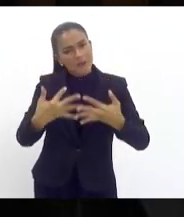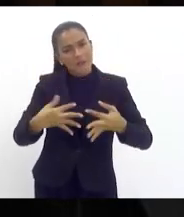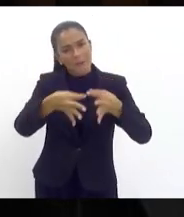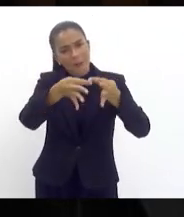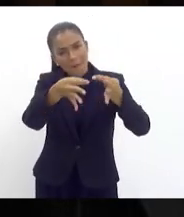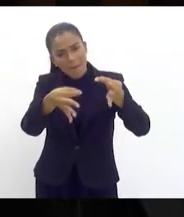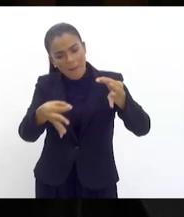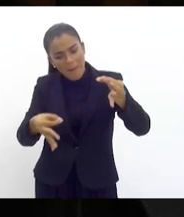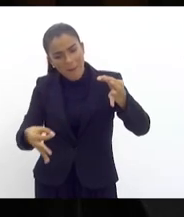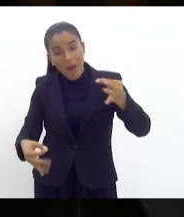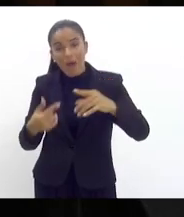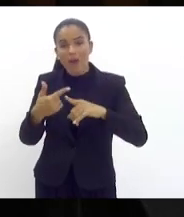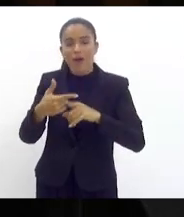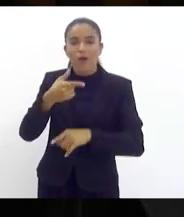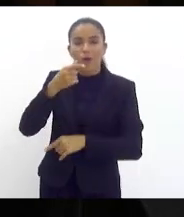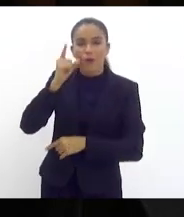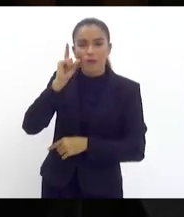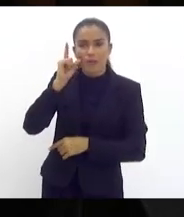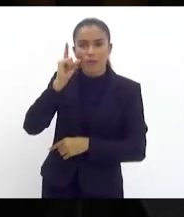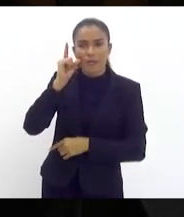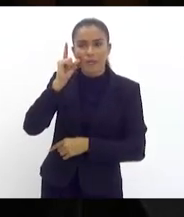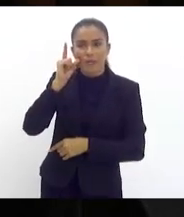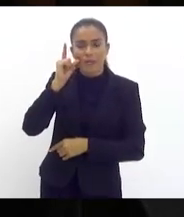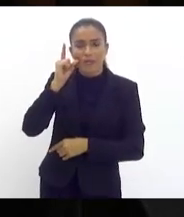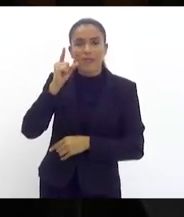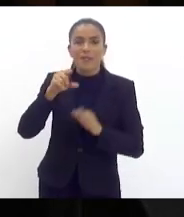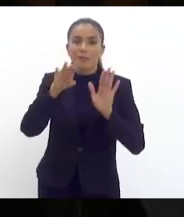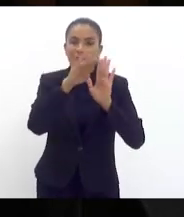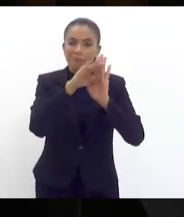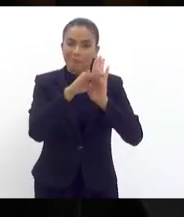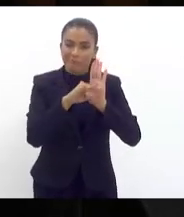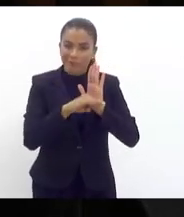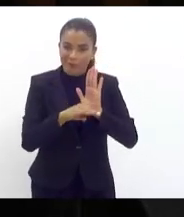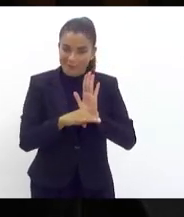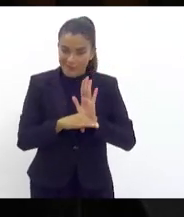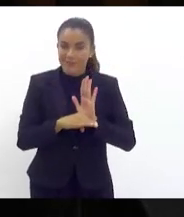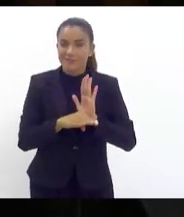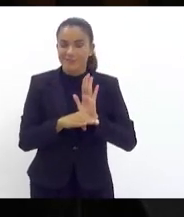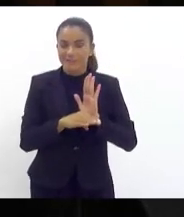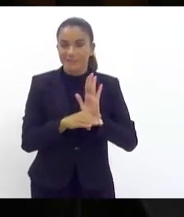porque ontem, na agenda do poder de